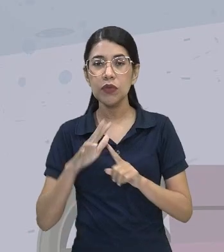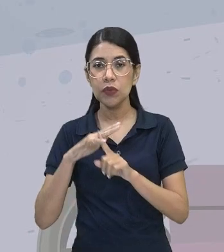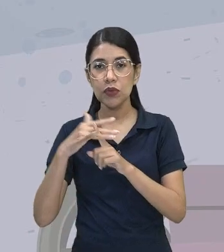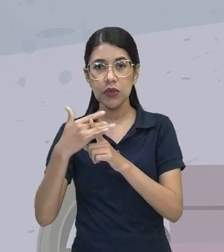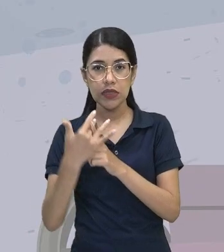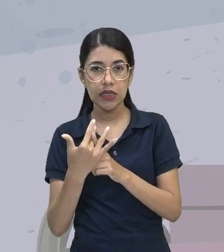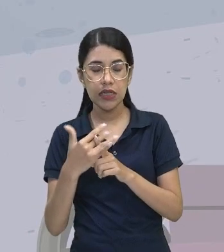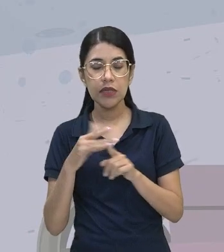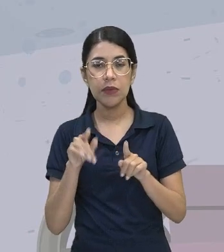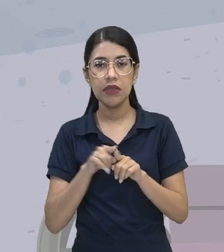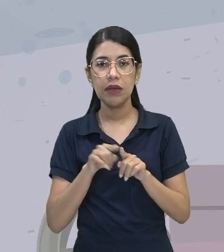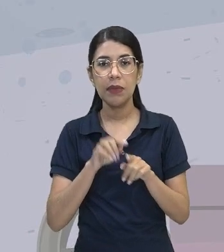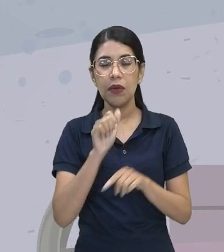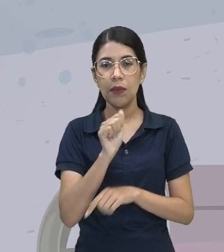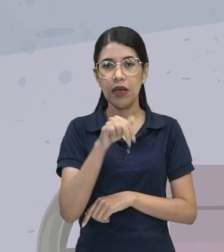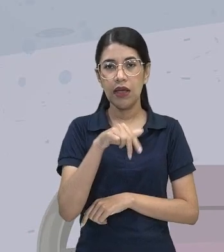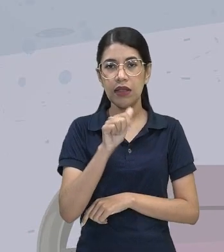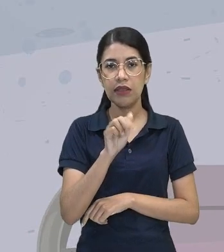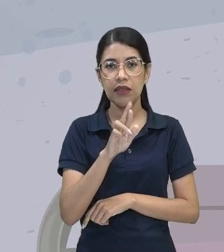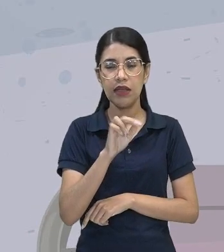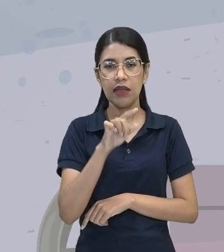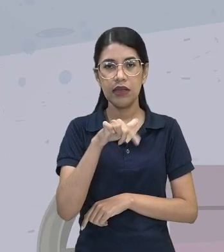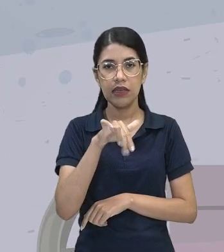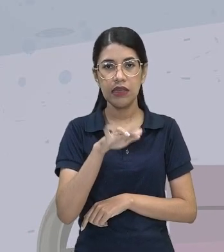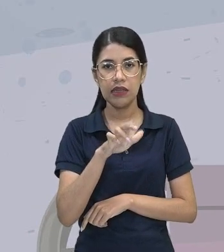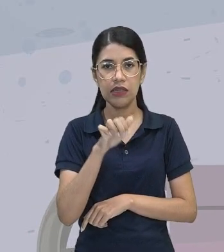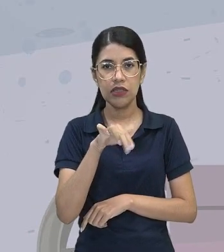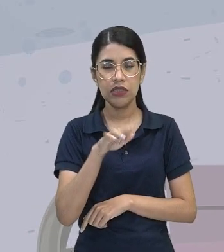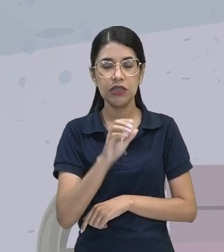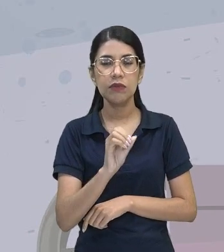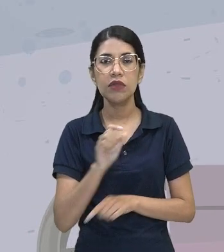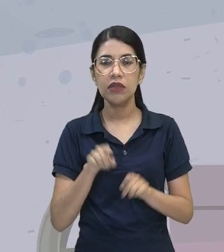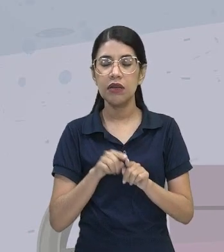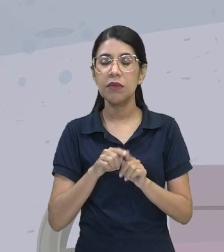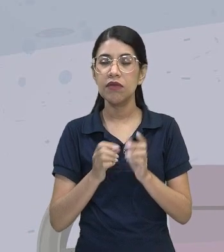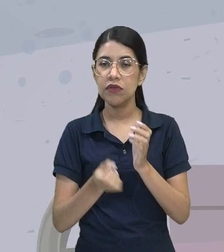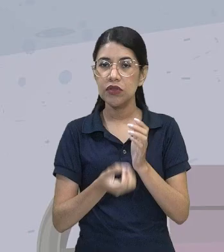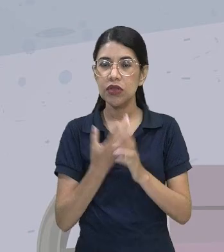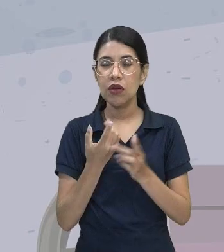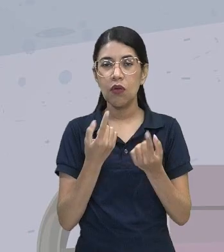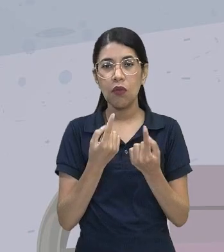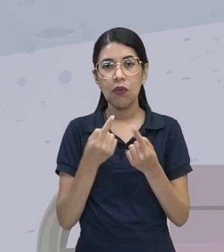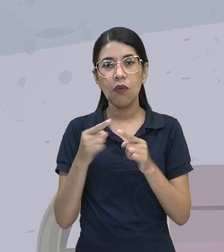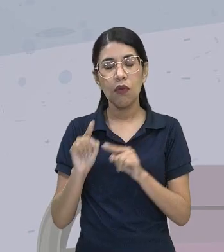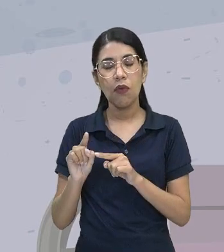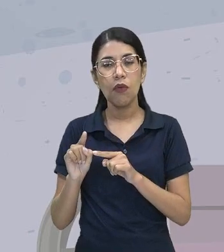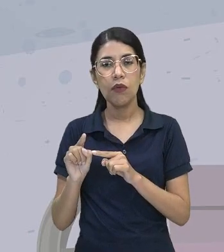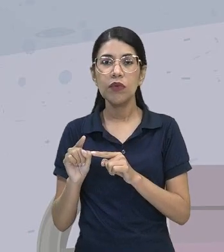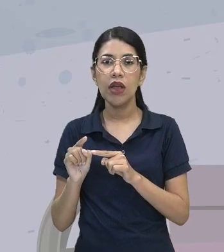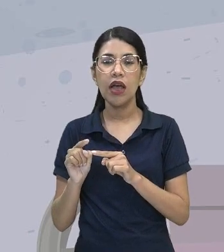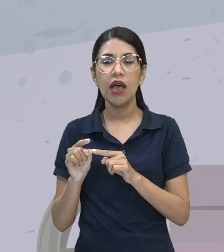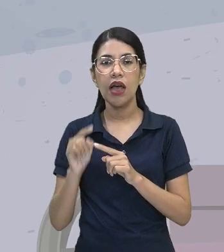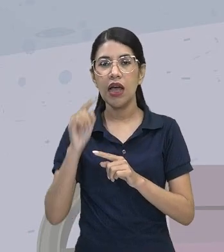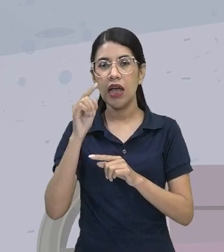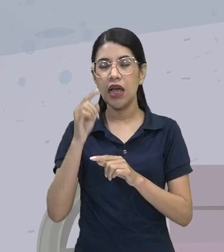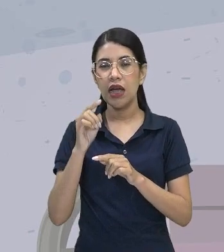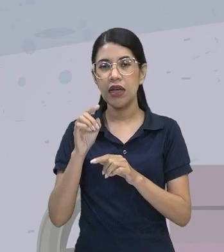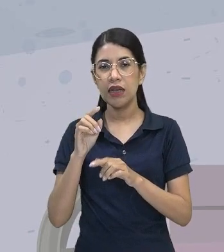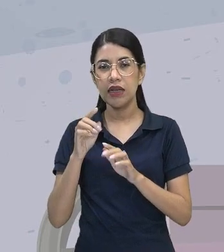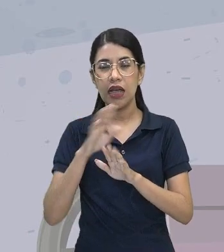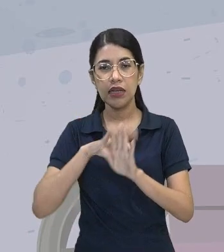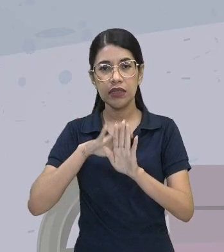próprio anarquismo também surgiram como contraponto à ideologia industrial que vigorava na